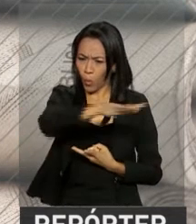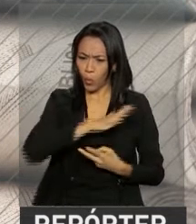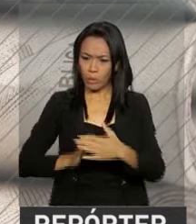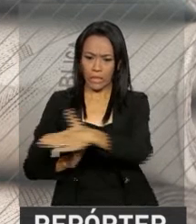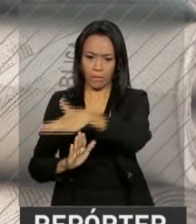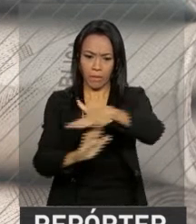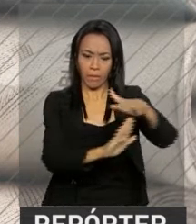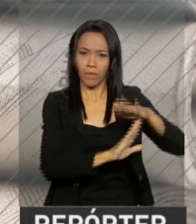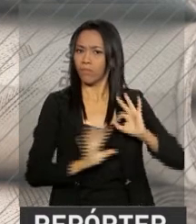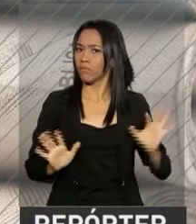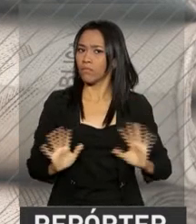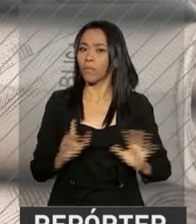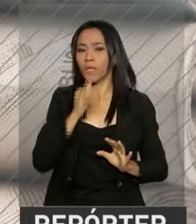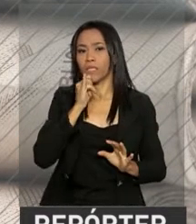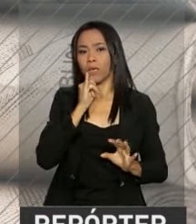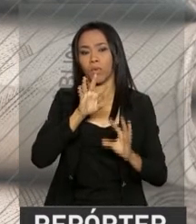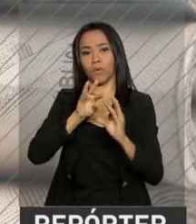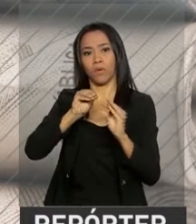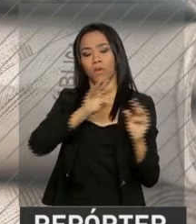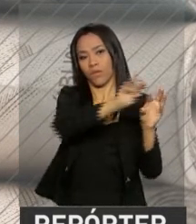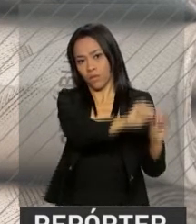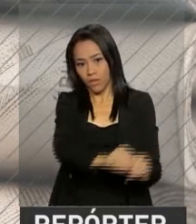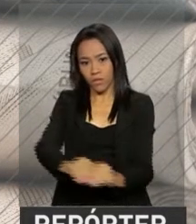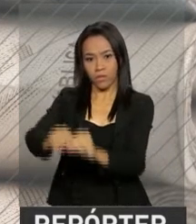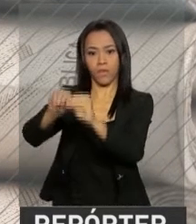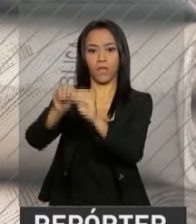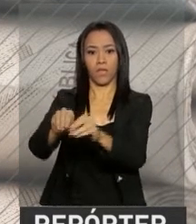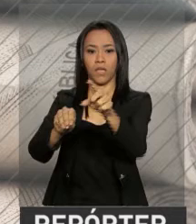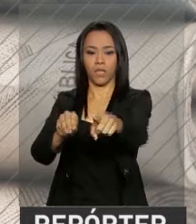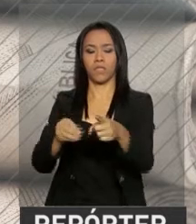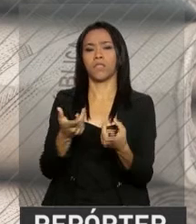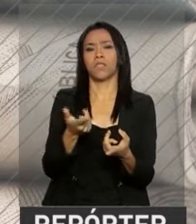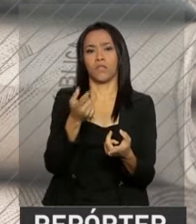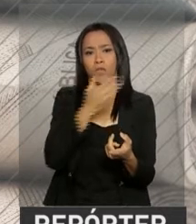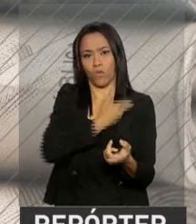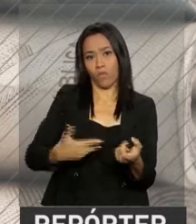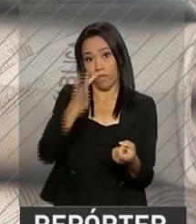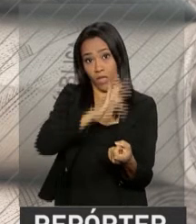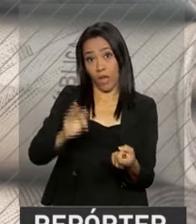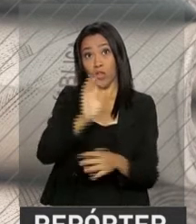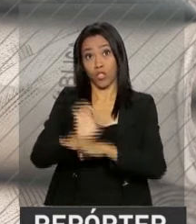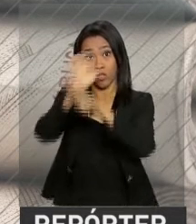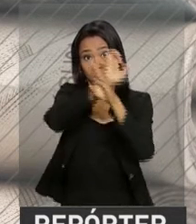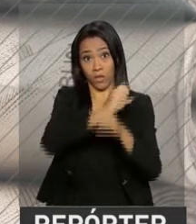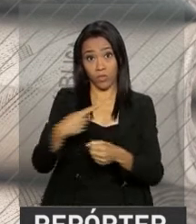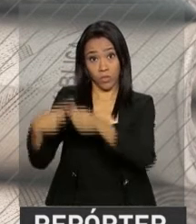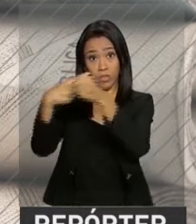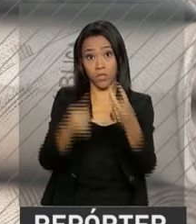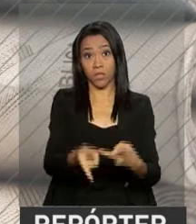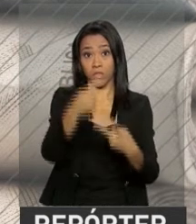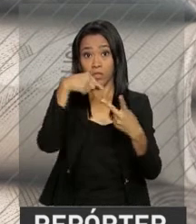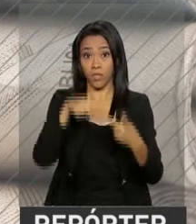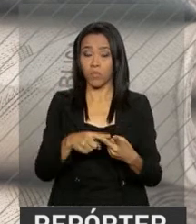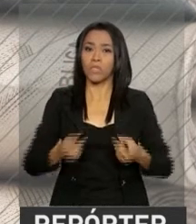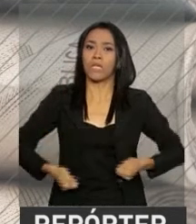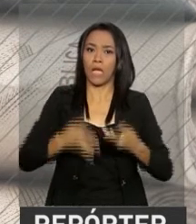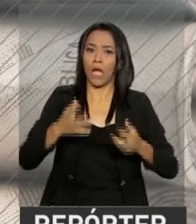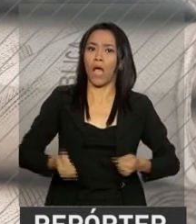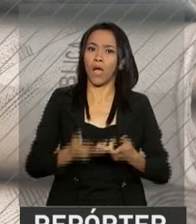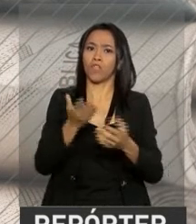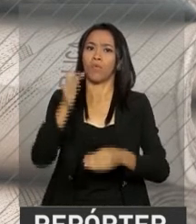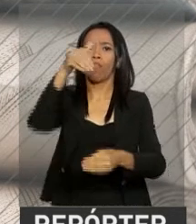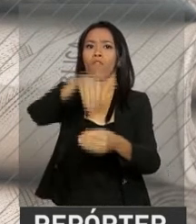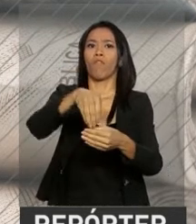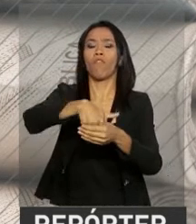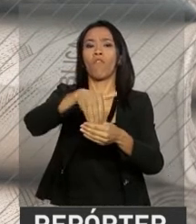ficam de fora transferências do governo federal para estados e municípios os gastos para a realização de eleições e as